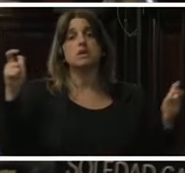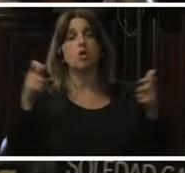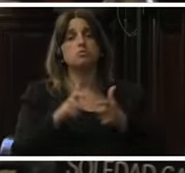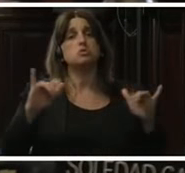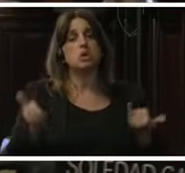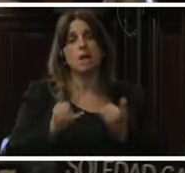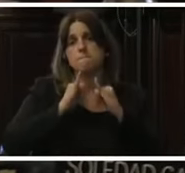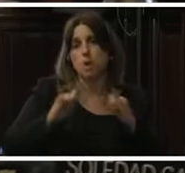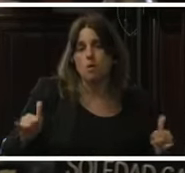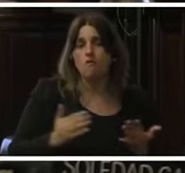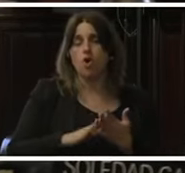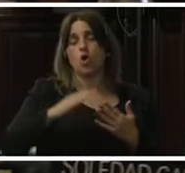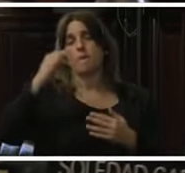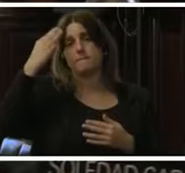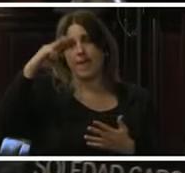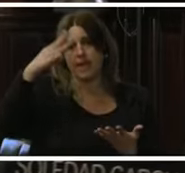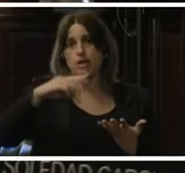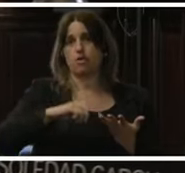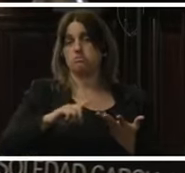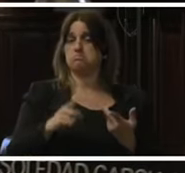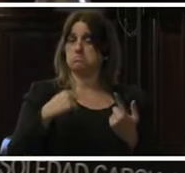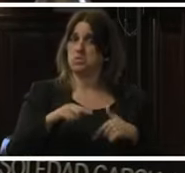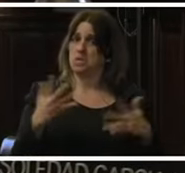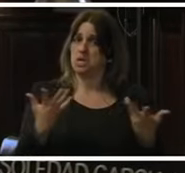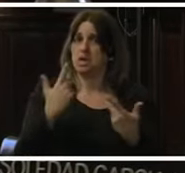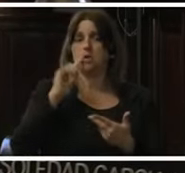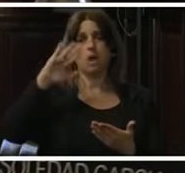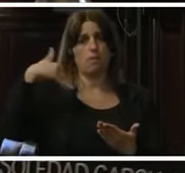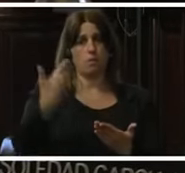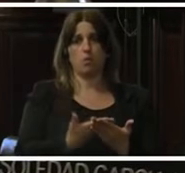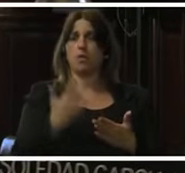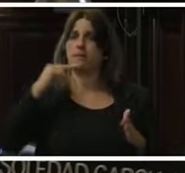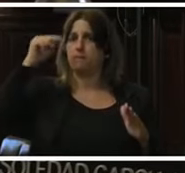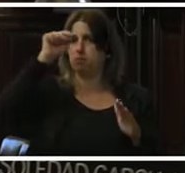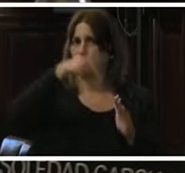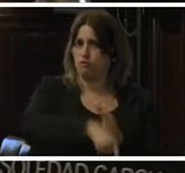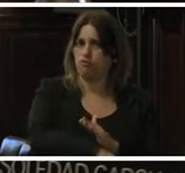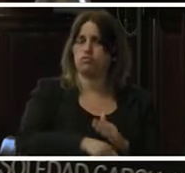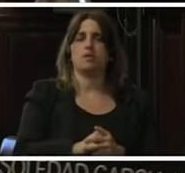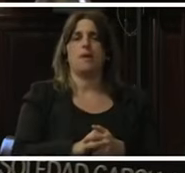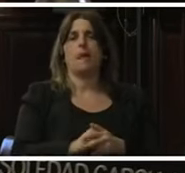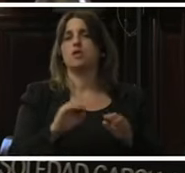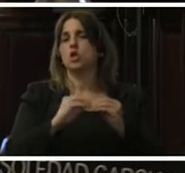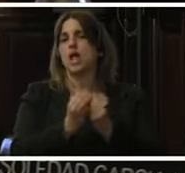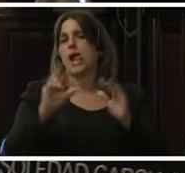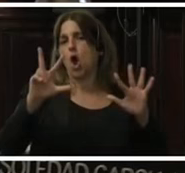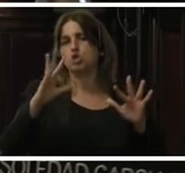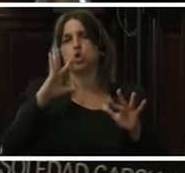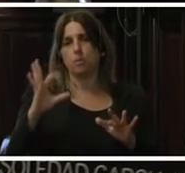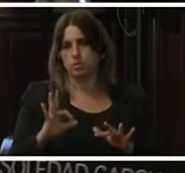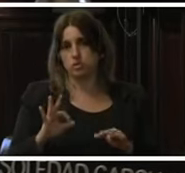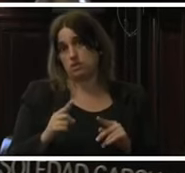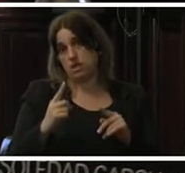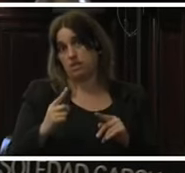méxico então aqui tem uma proposta aprofundada com oito é possibilidades dessa desse grupo de trabalho